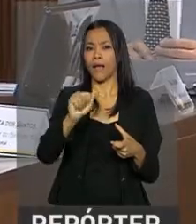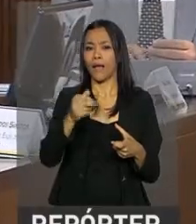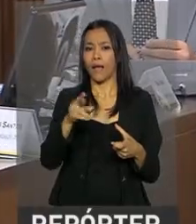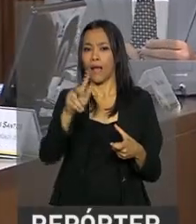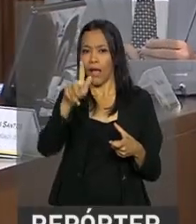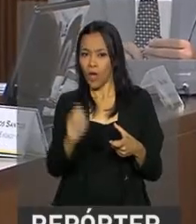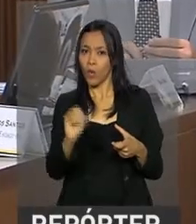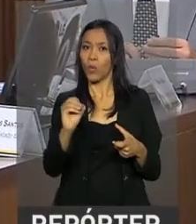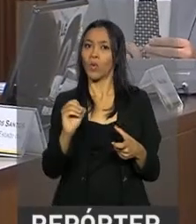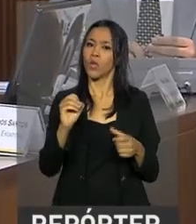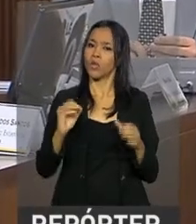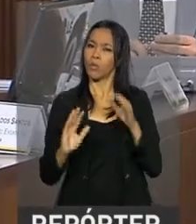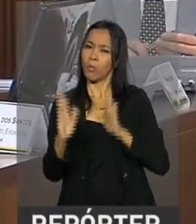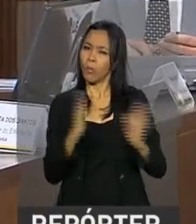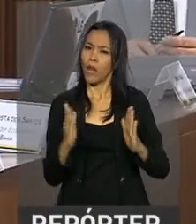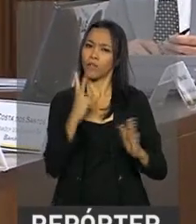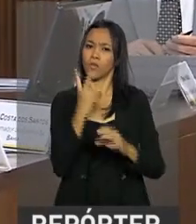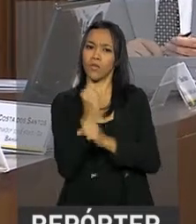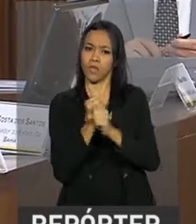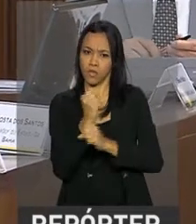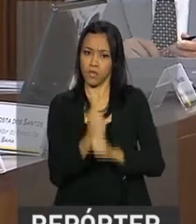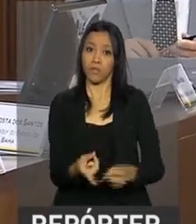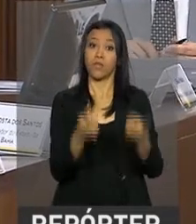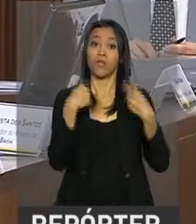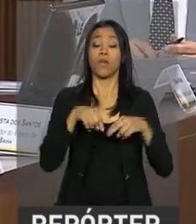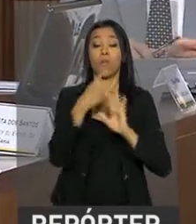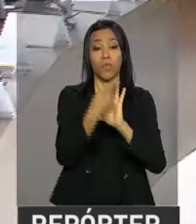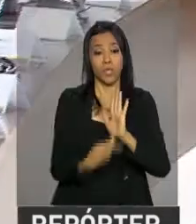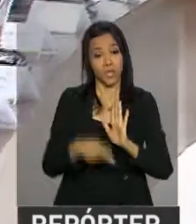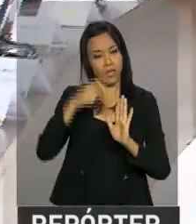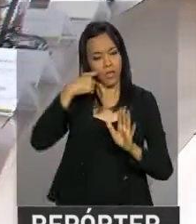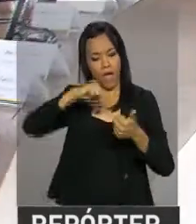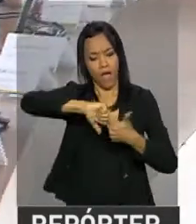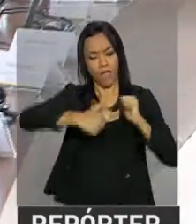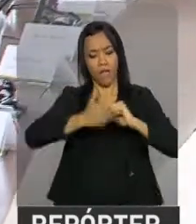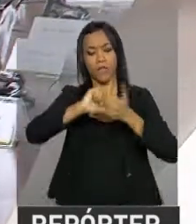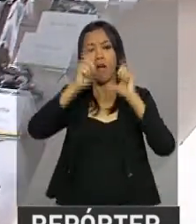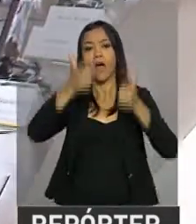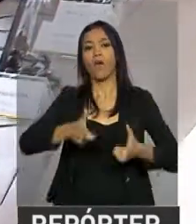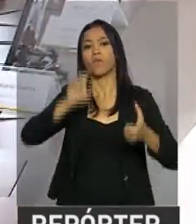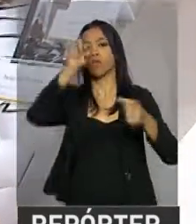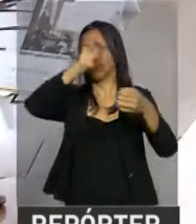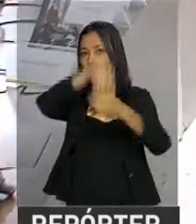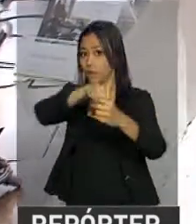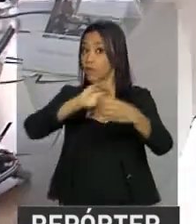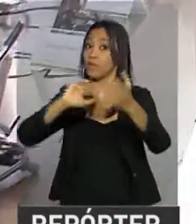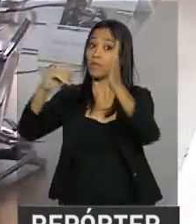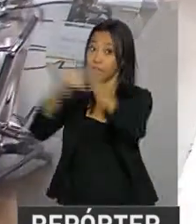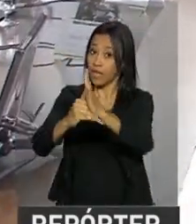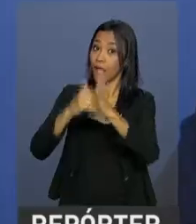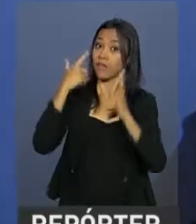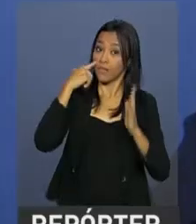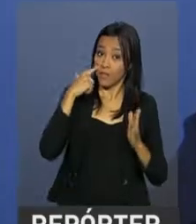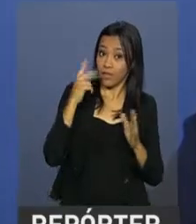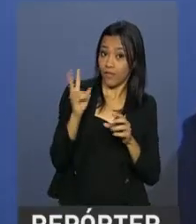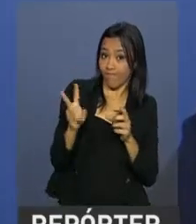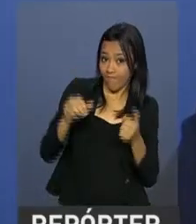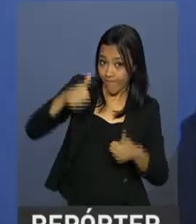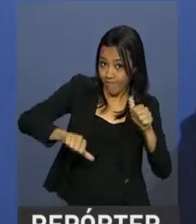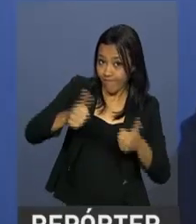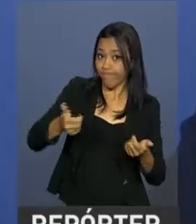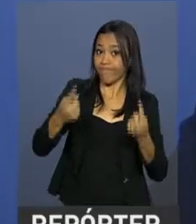firmado nesta terça-feira, o projeto, que está em análise no Senado, deve reincorporar as contrapartidas. É um